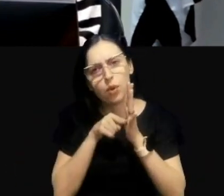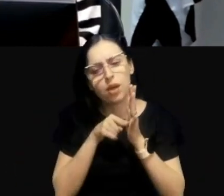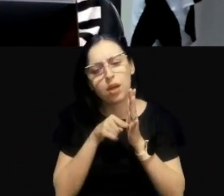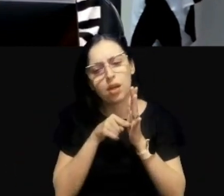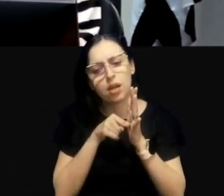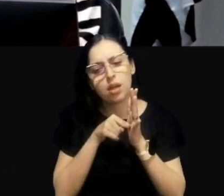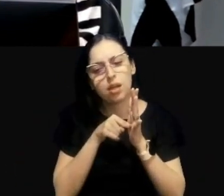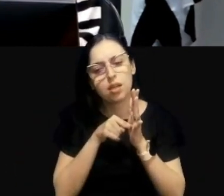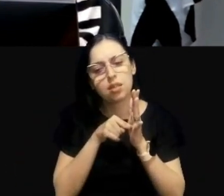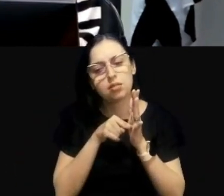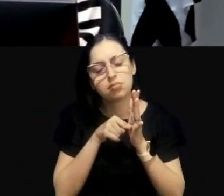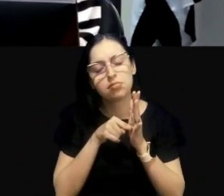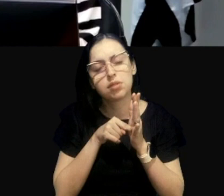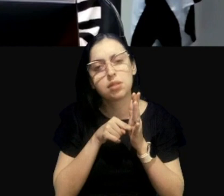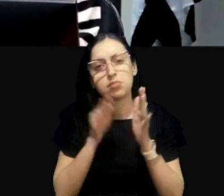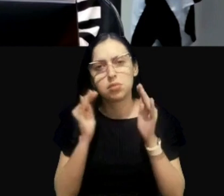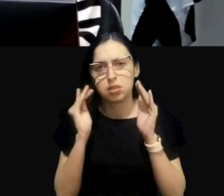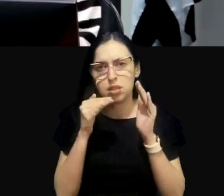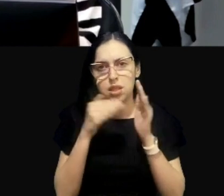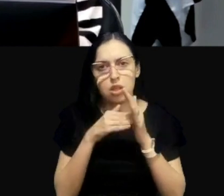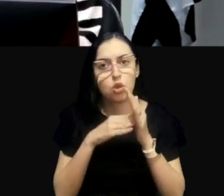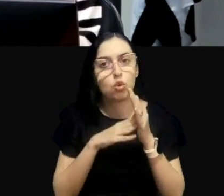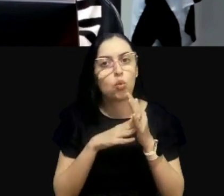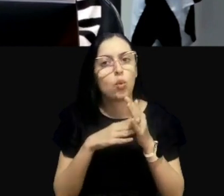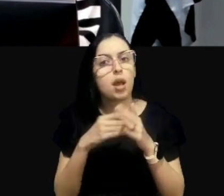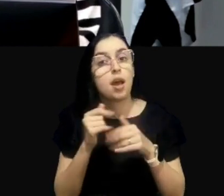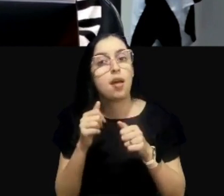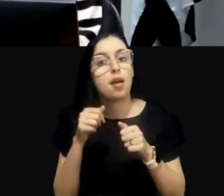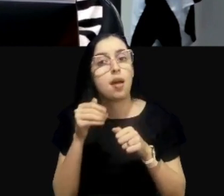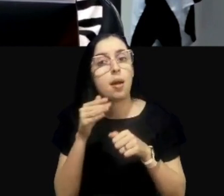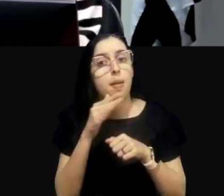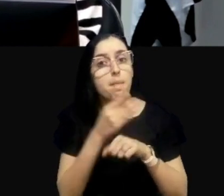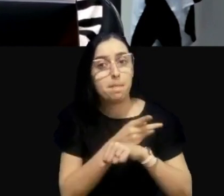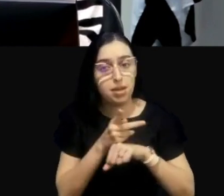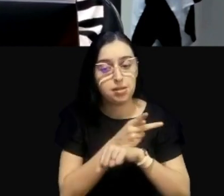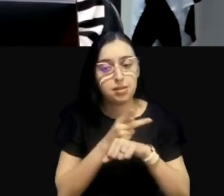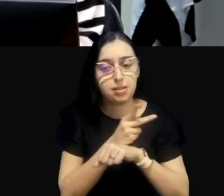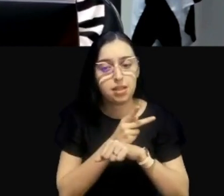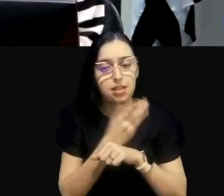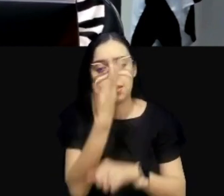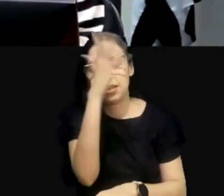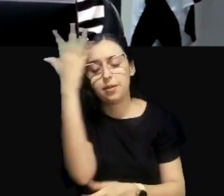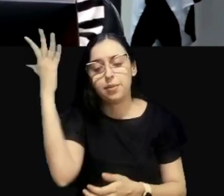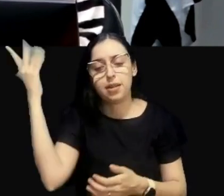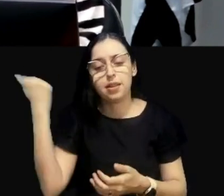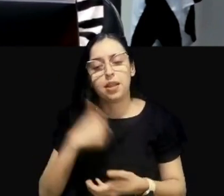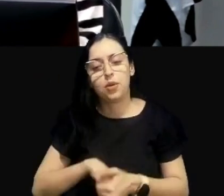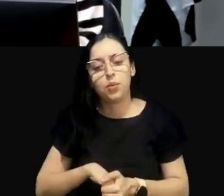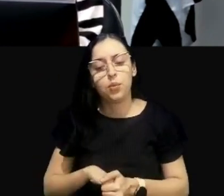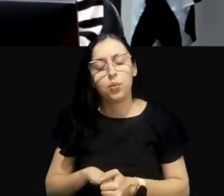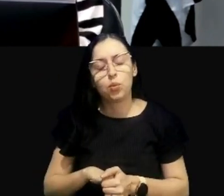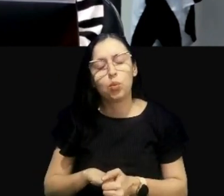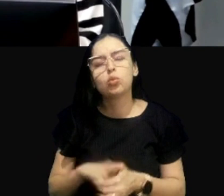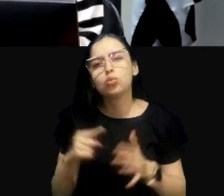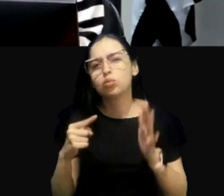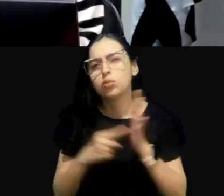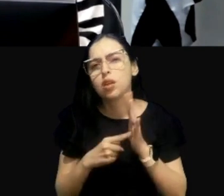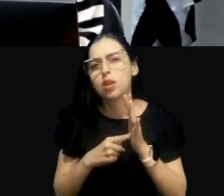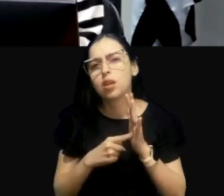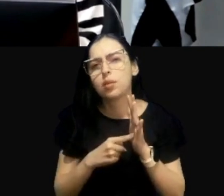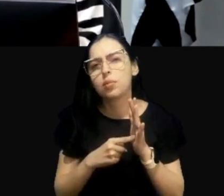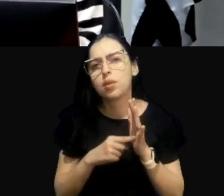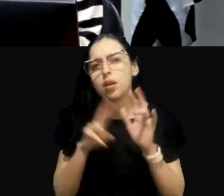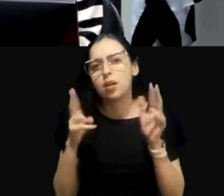ser exatamente em cima da análise ambiental, que é a questão propriamente dita